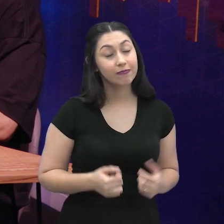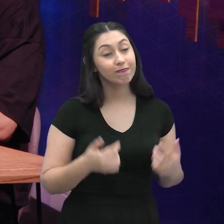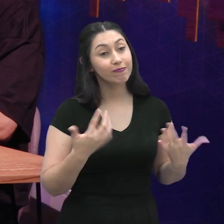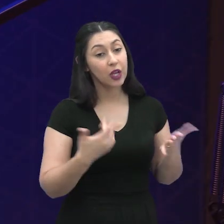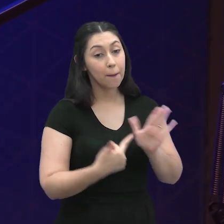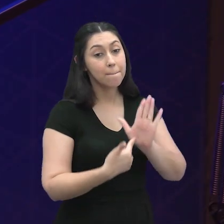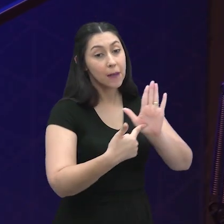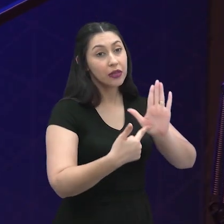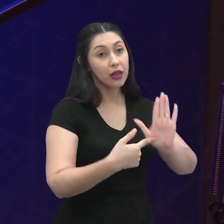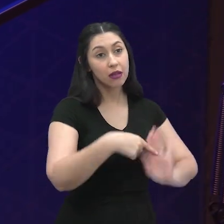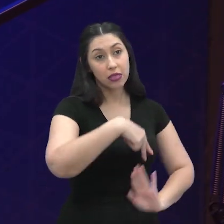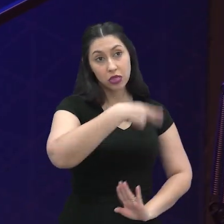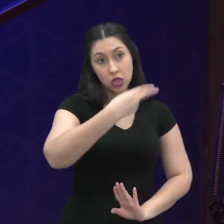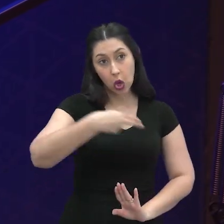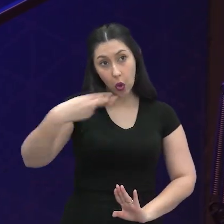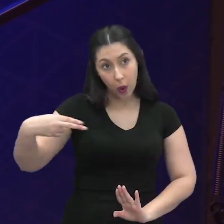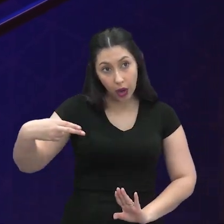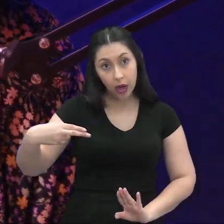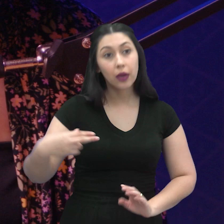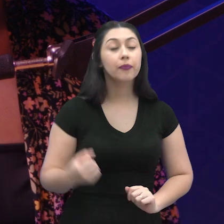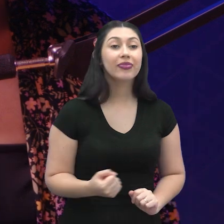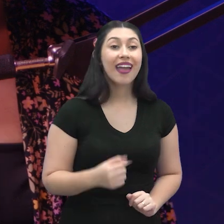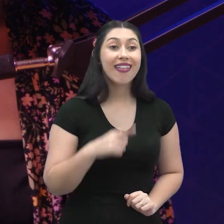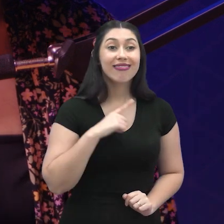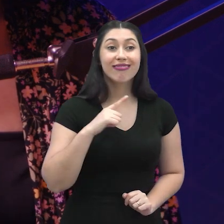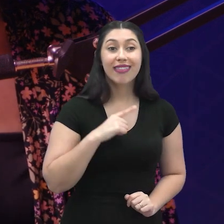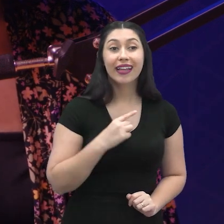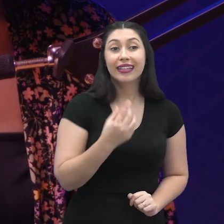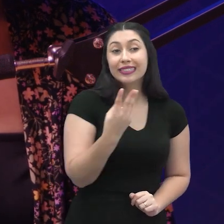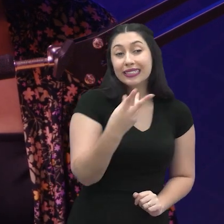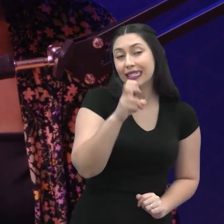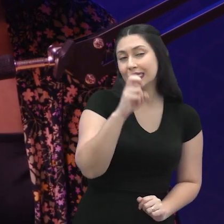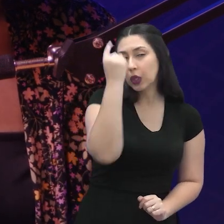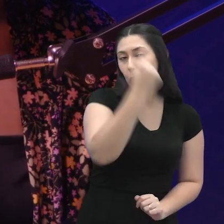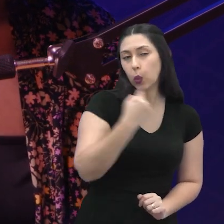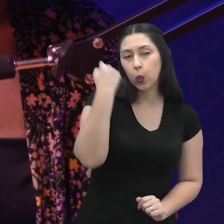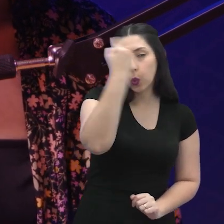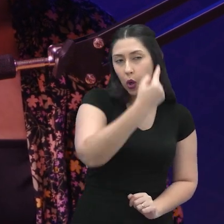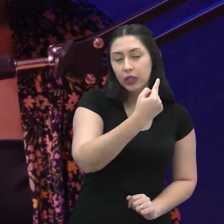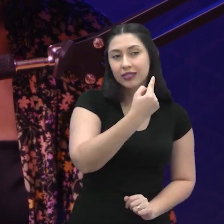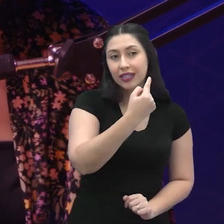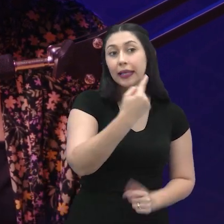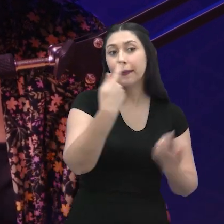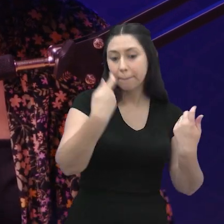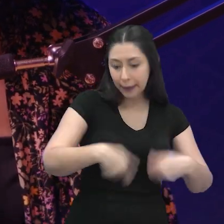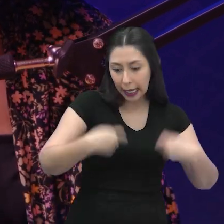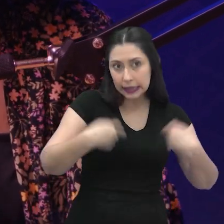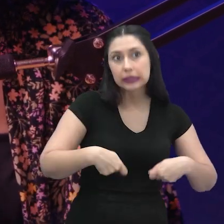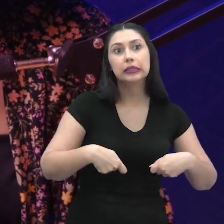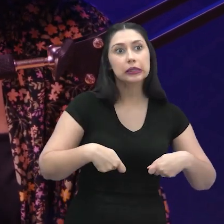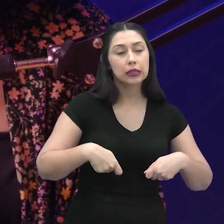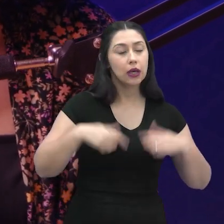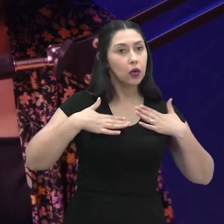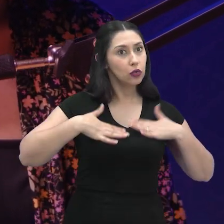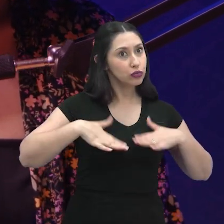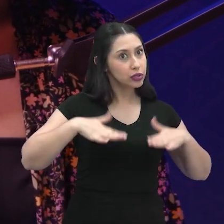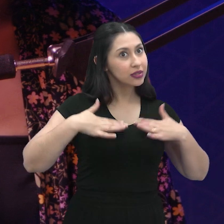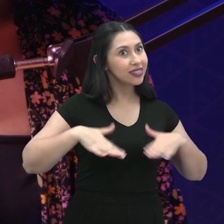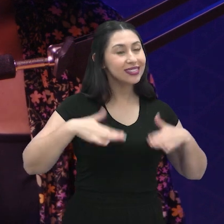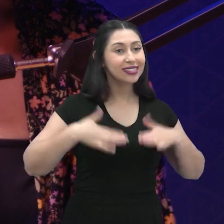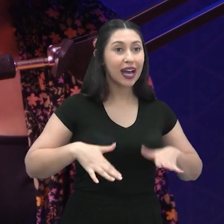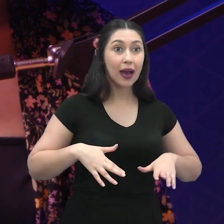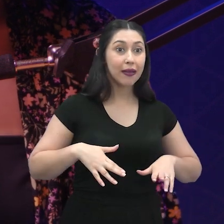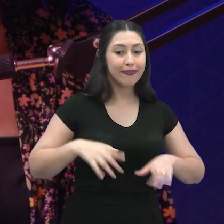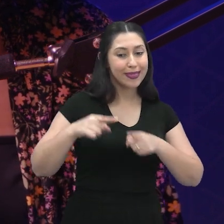também. Bom, então citando aqui a Noruega, por exemplo, ela exige pelo menos 35 horas consecutivas de descanso semanal, o